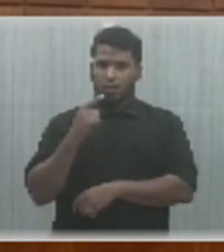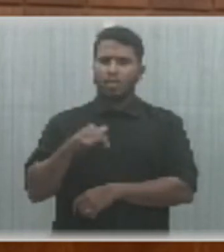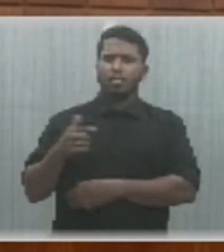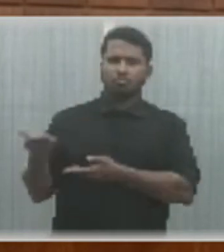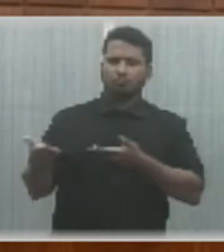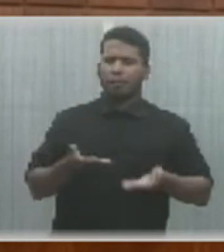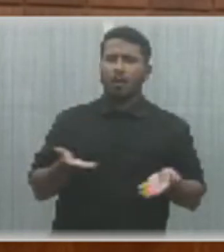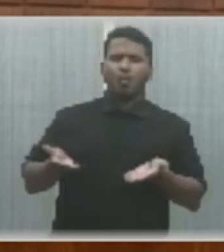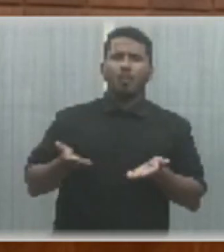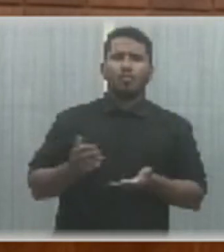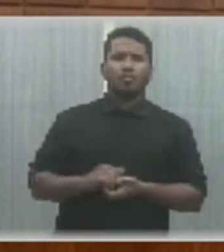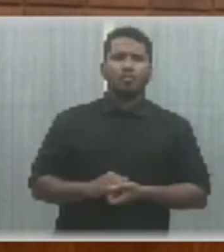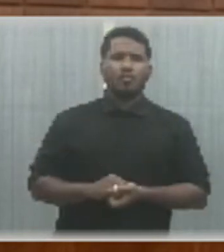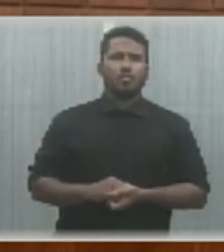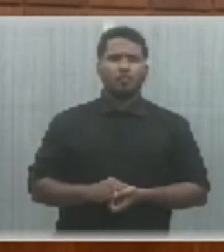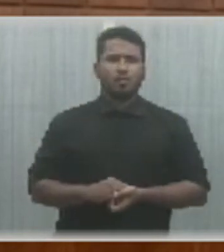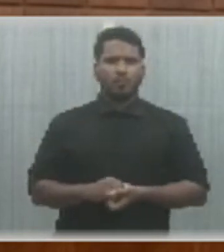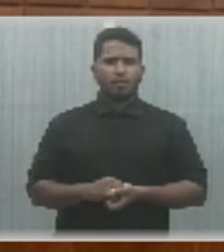aqui hoje